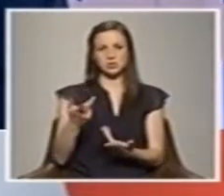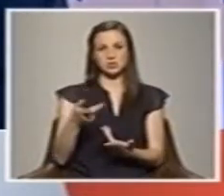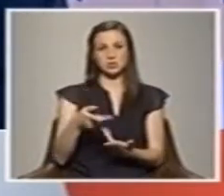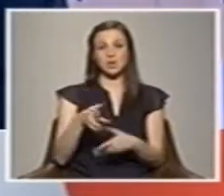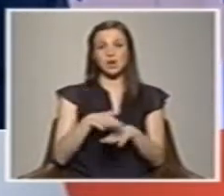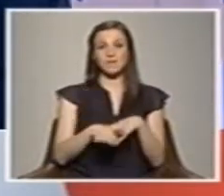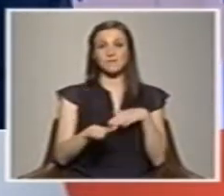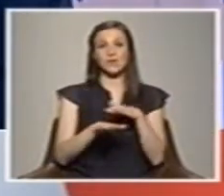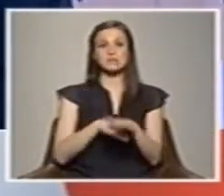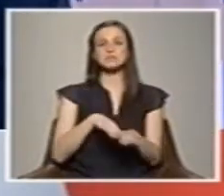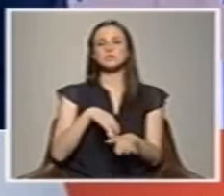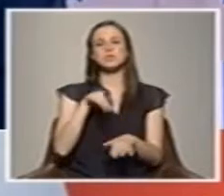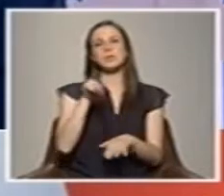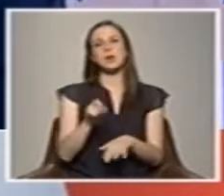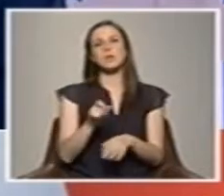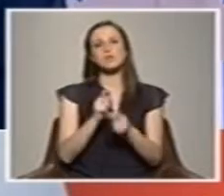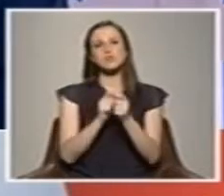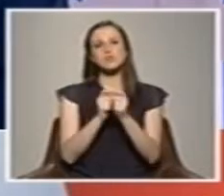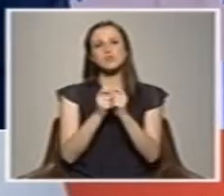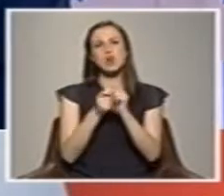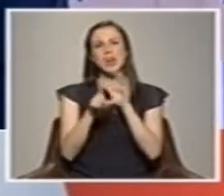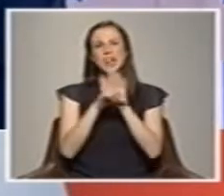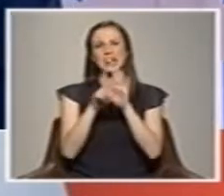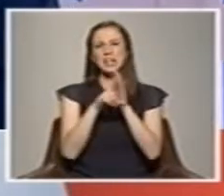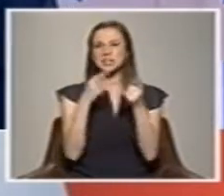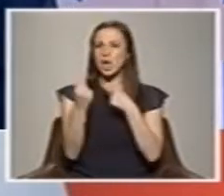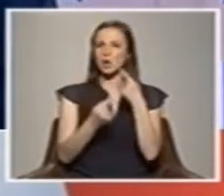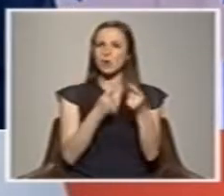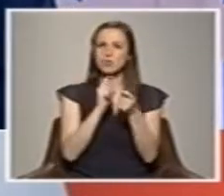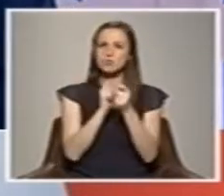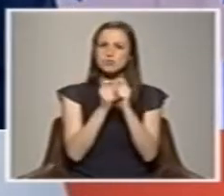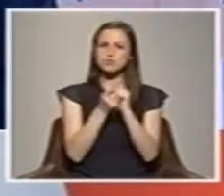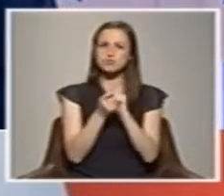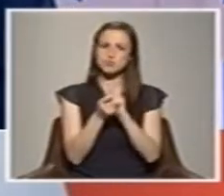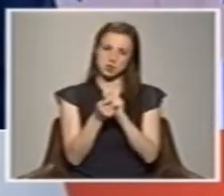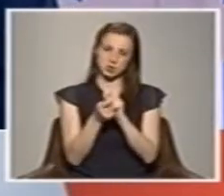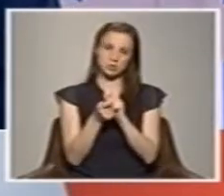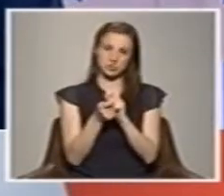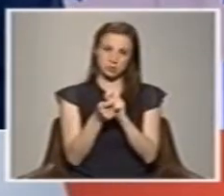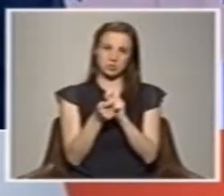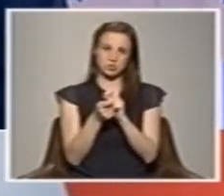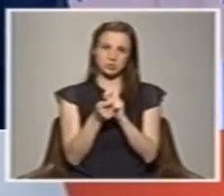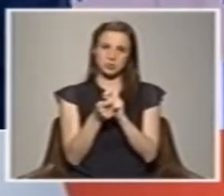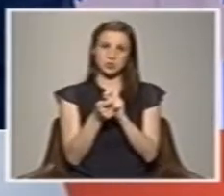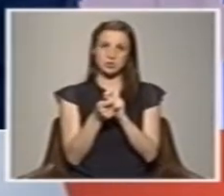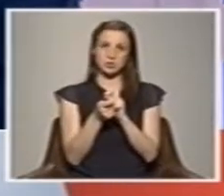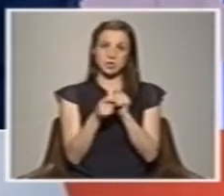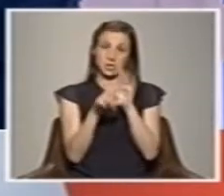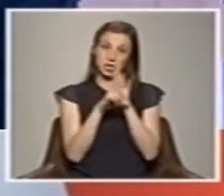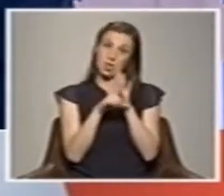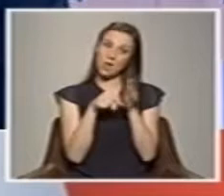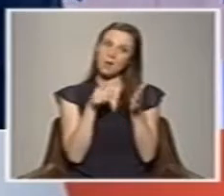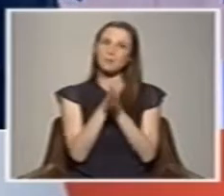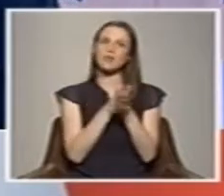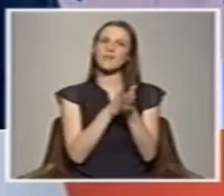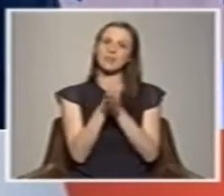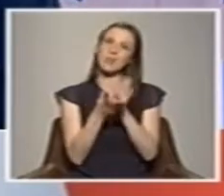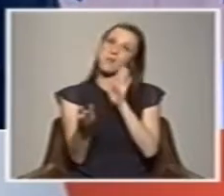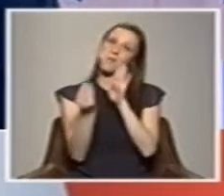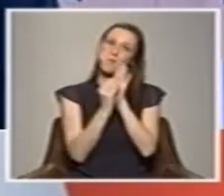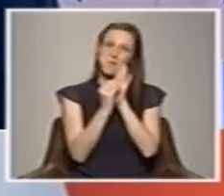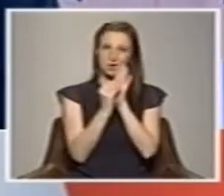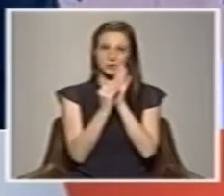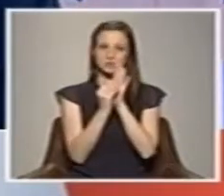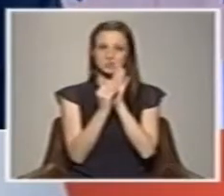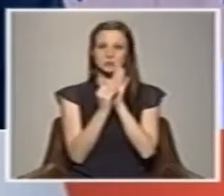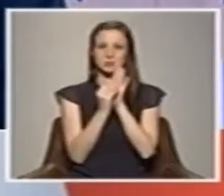também comecem a alterar alguma legislação ou aproveitem alterações que já houve na legislação e que introduzam naquilo que são os